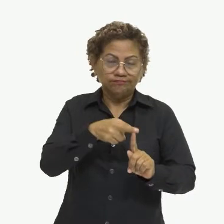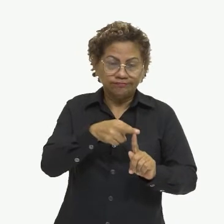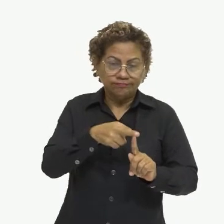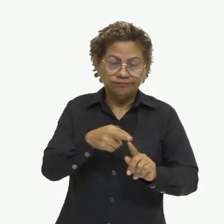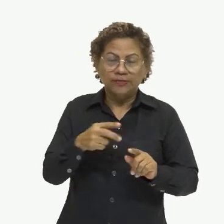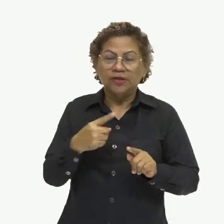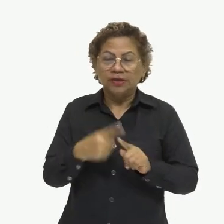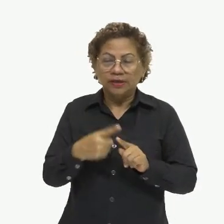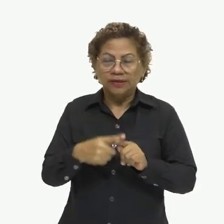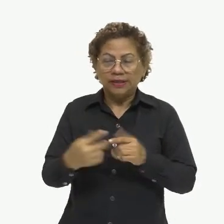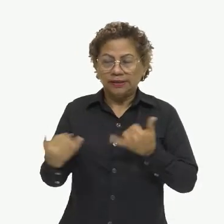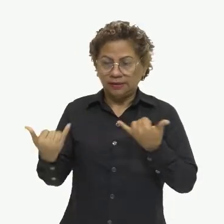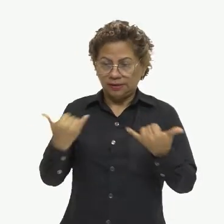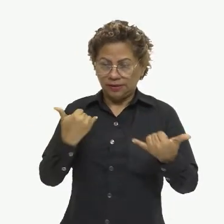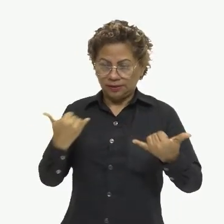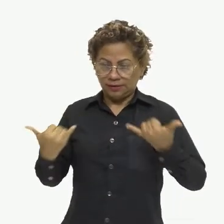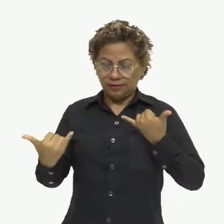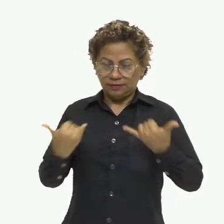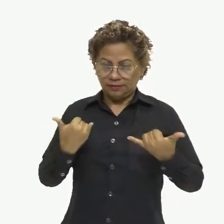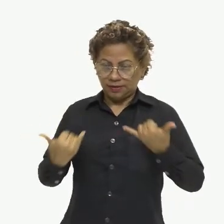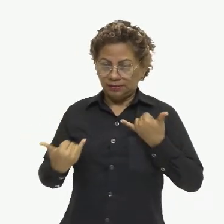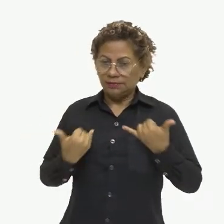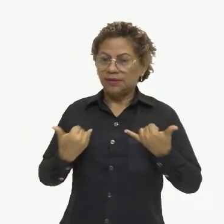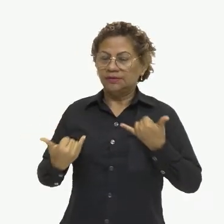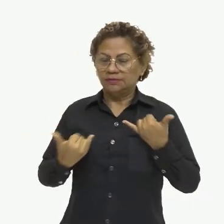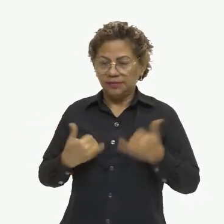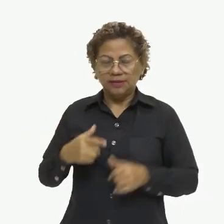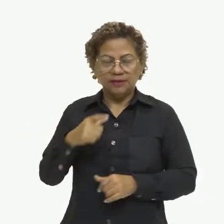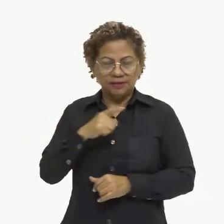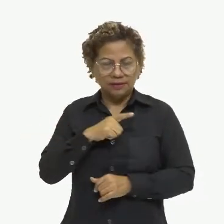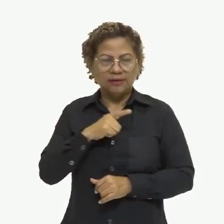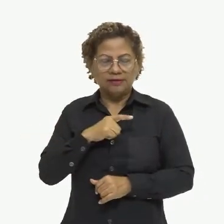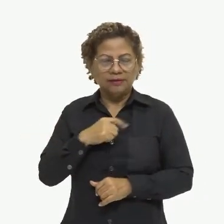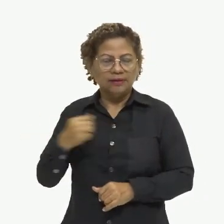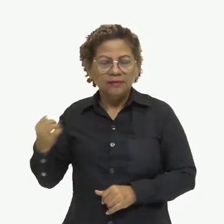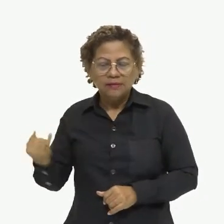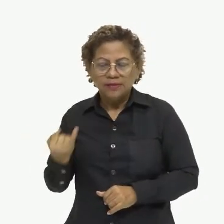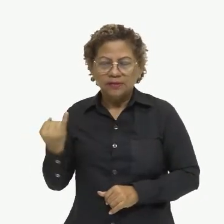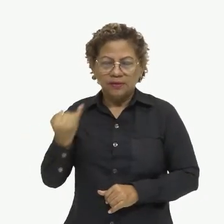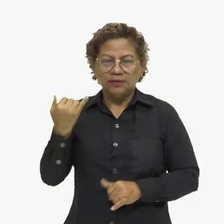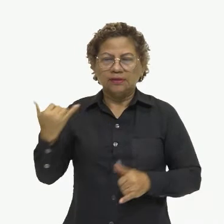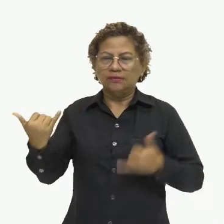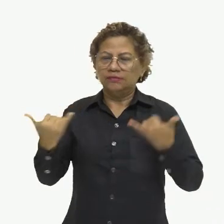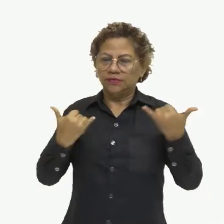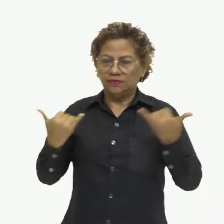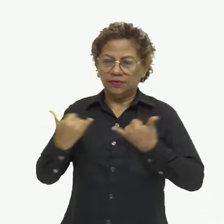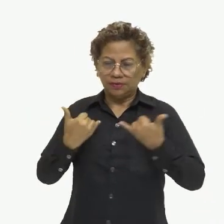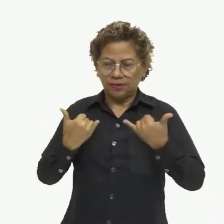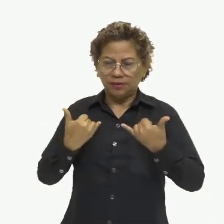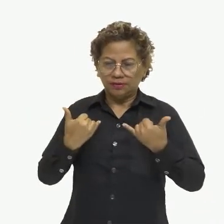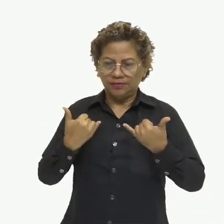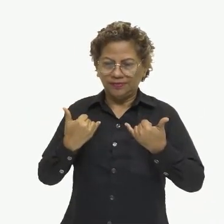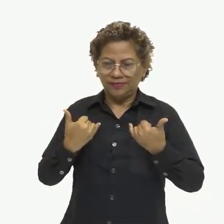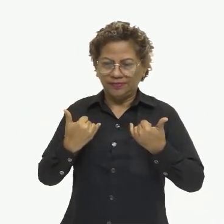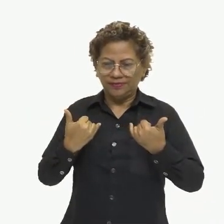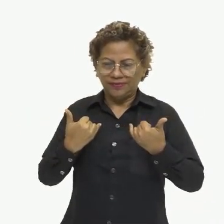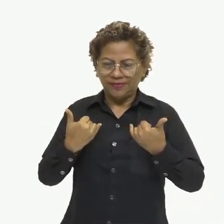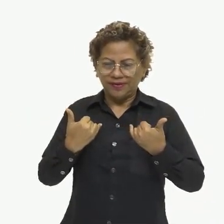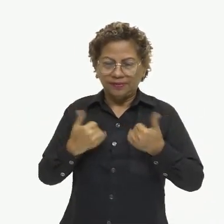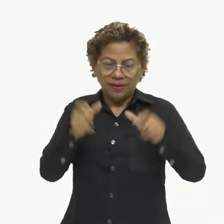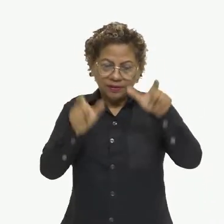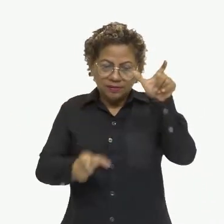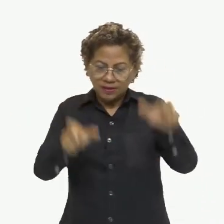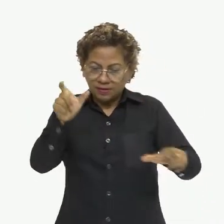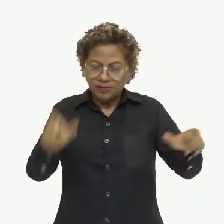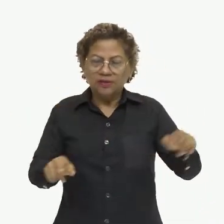estar informando, ela vai estar trazendo informação importante para os candidatos que prestam, né,